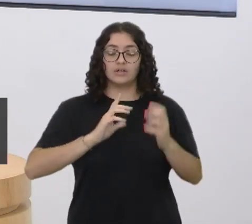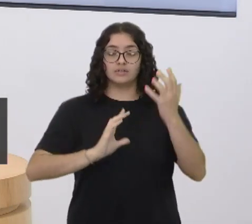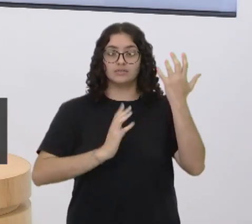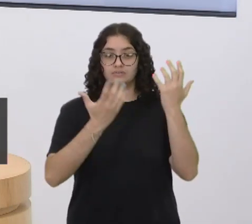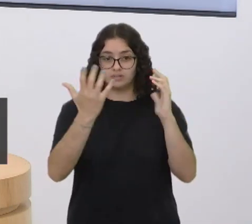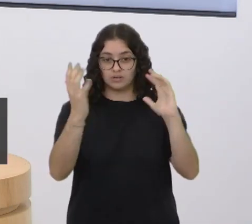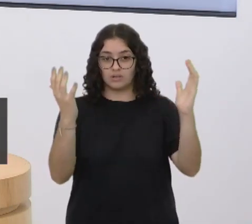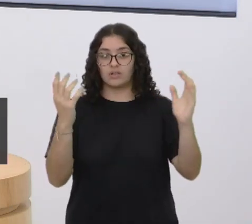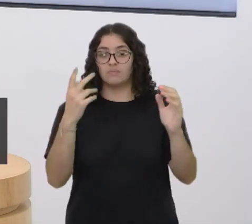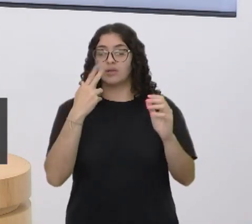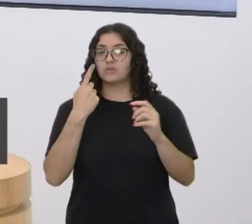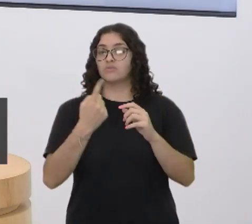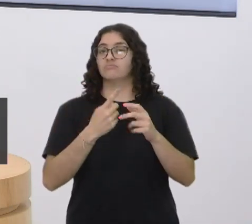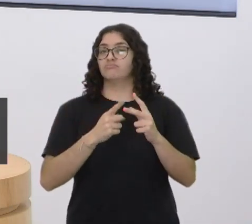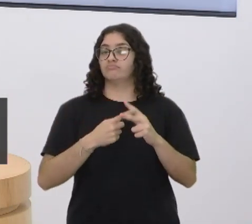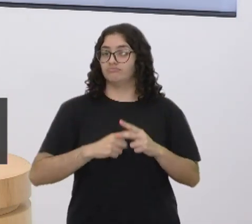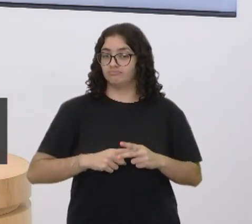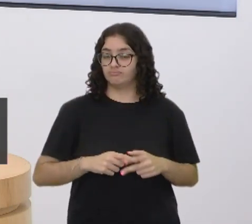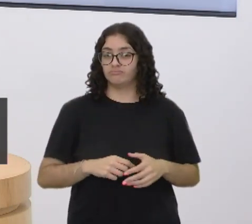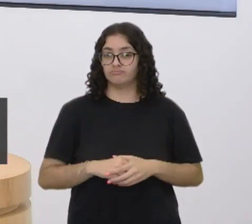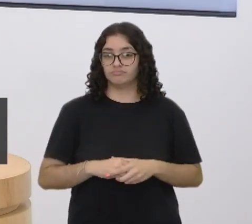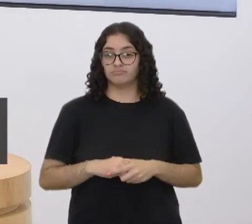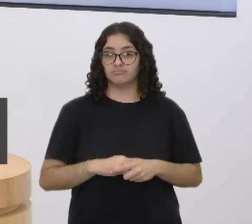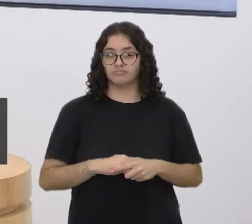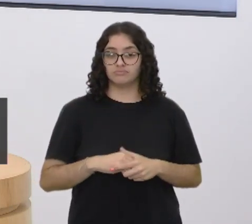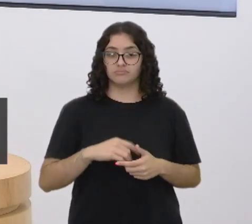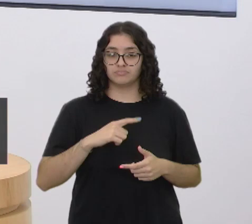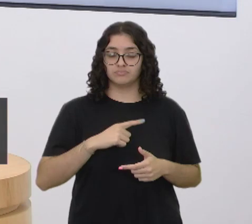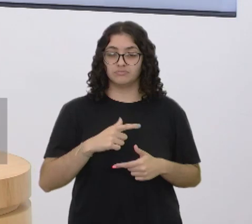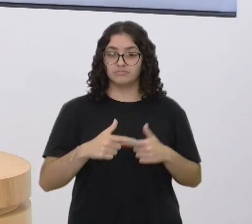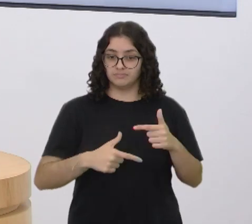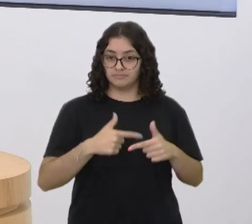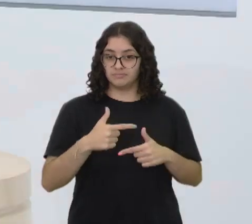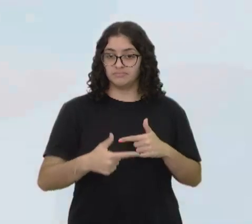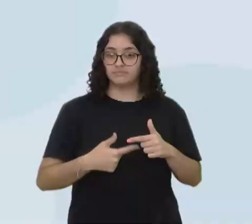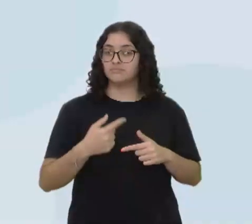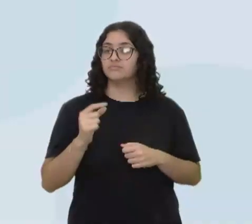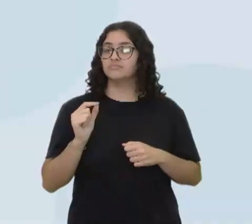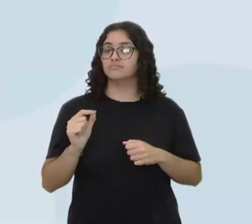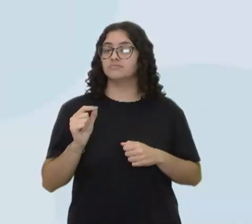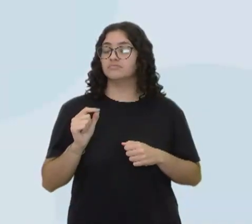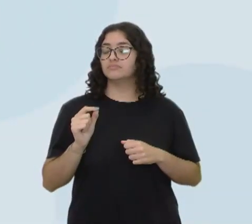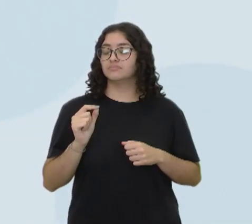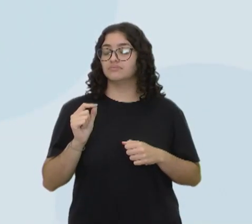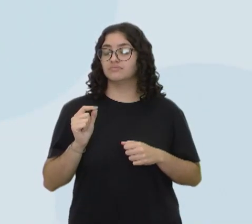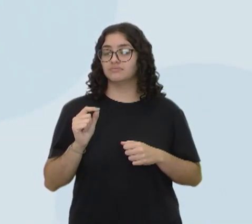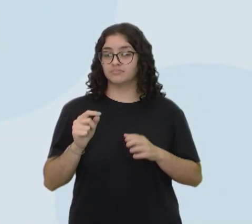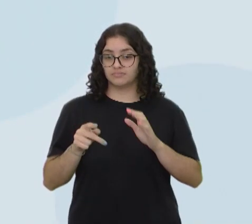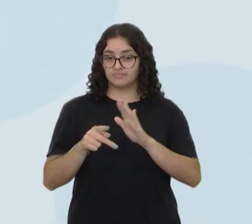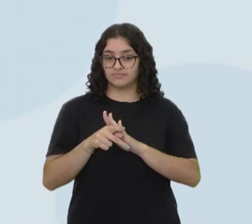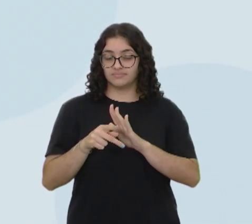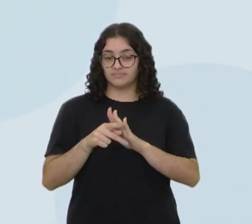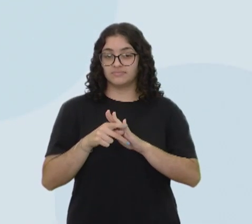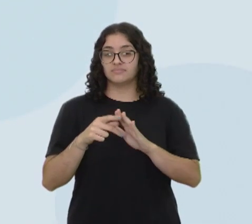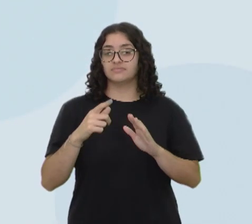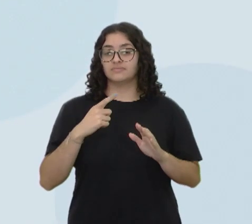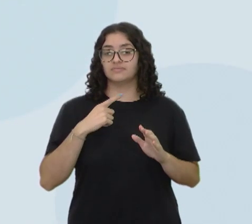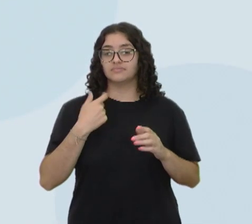se autorregula. Temos os serviços de provisão, que são justamente os serviços que a natureza presta